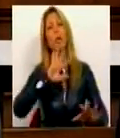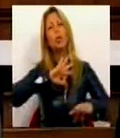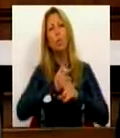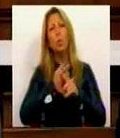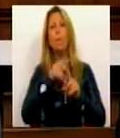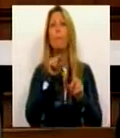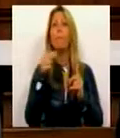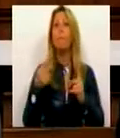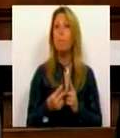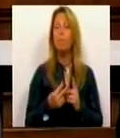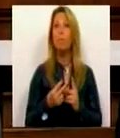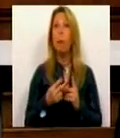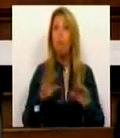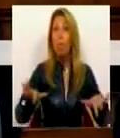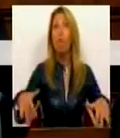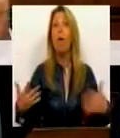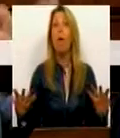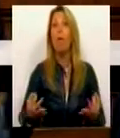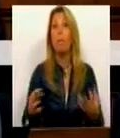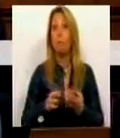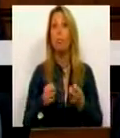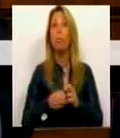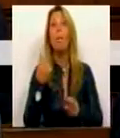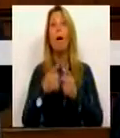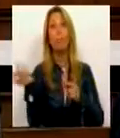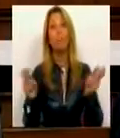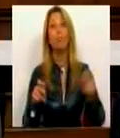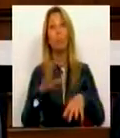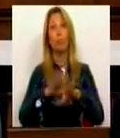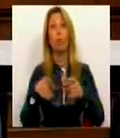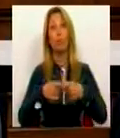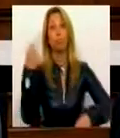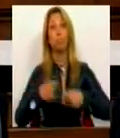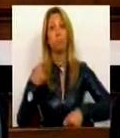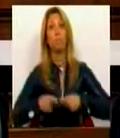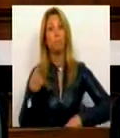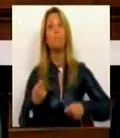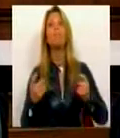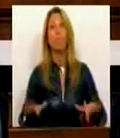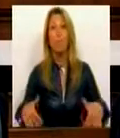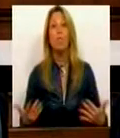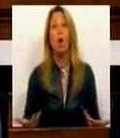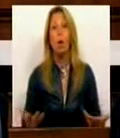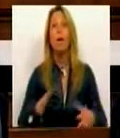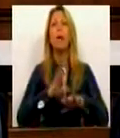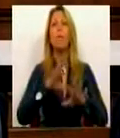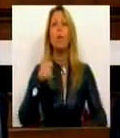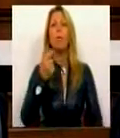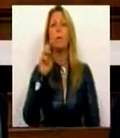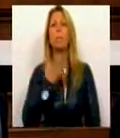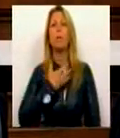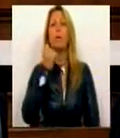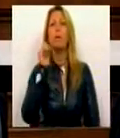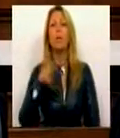perspectiva, o que aliás poderá vir a suscitar alguns problemas de compatibilidade, uma vez que a questão do burden sharing também